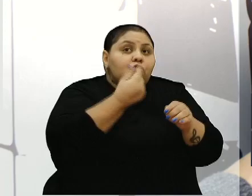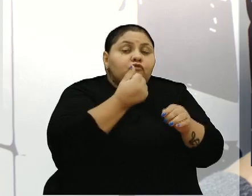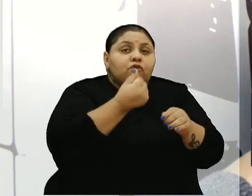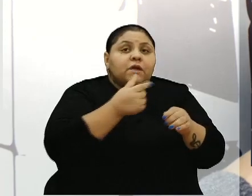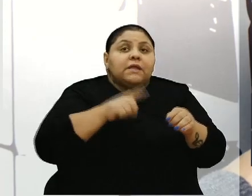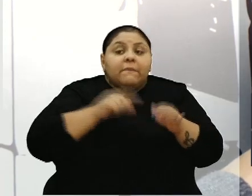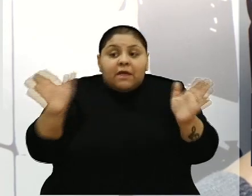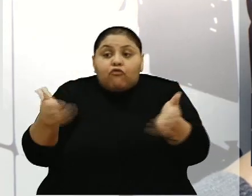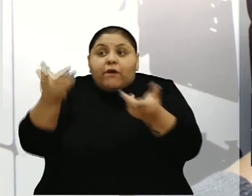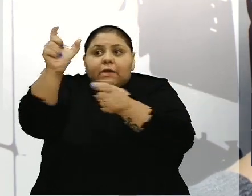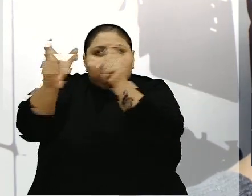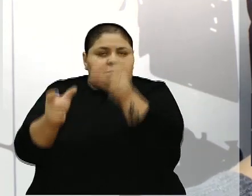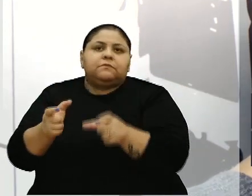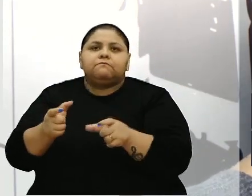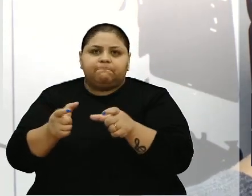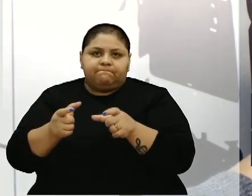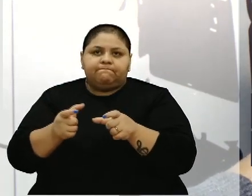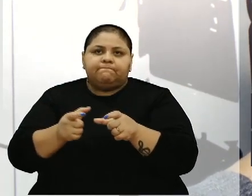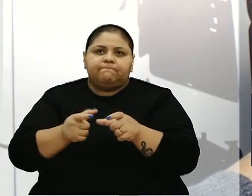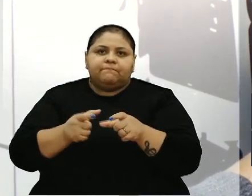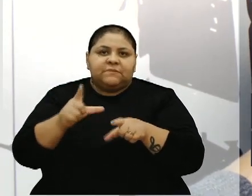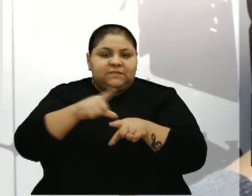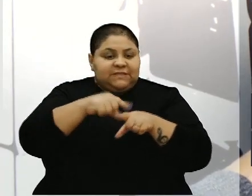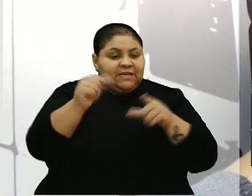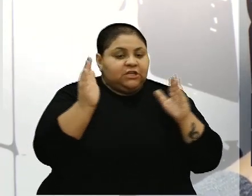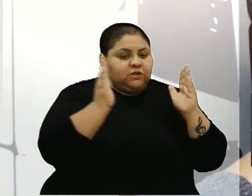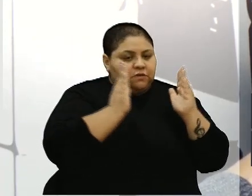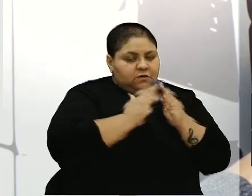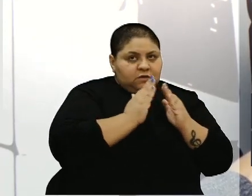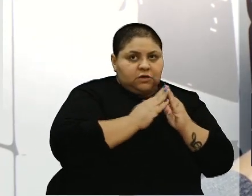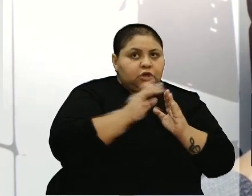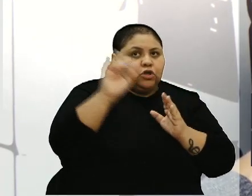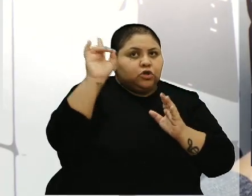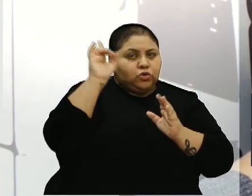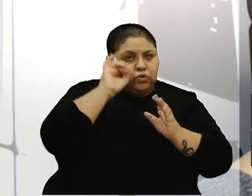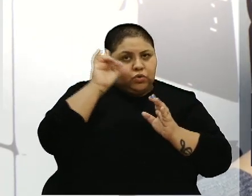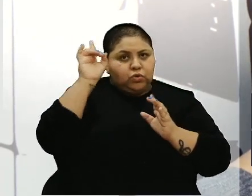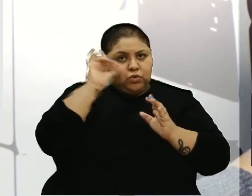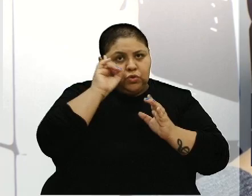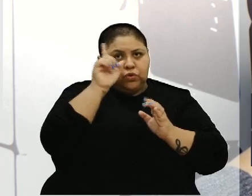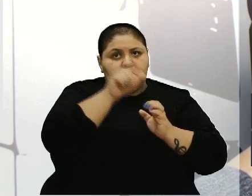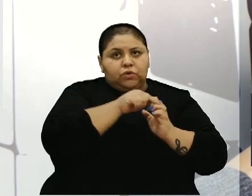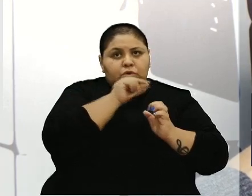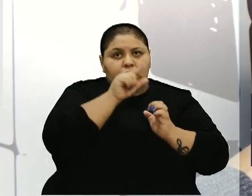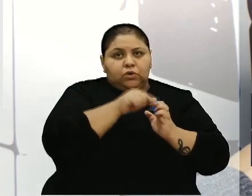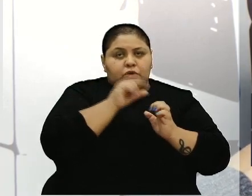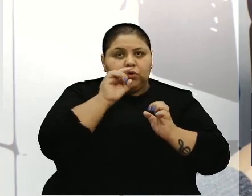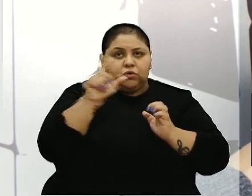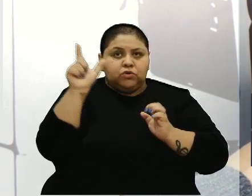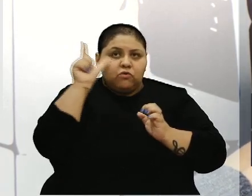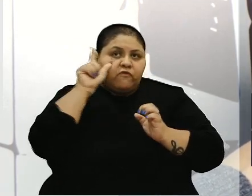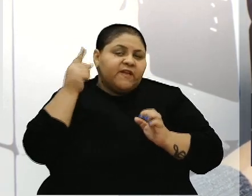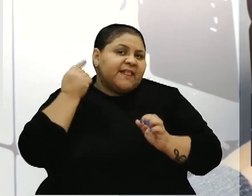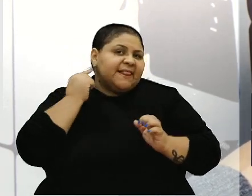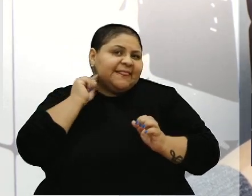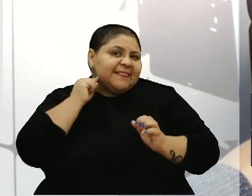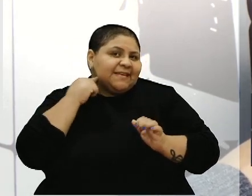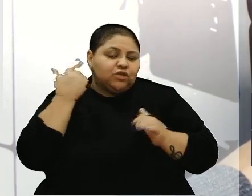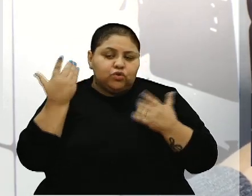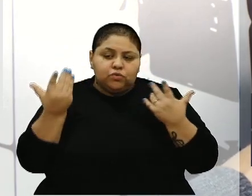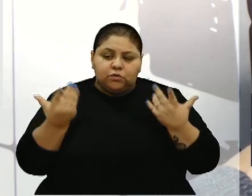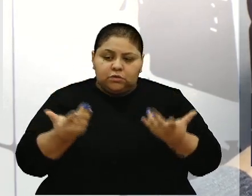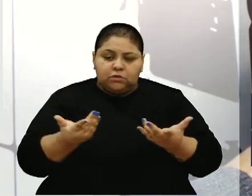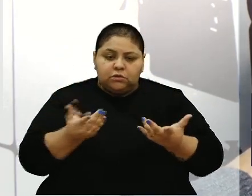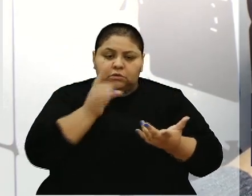ânimo pras pessoas né você sair de casa todo dia sair da sua empresa e só ver dejetos de resíduos